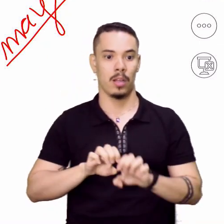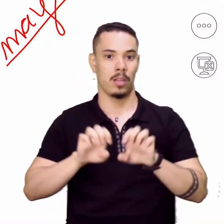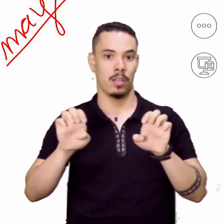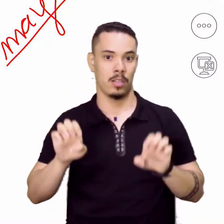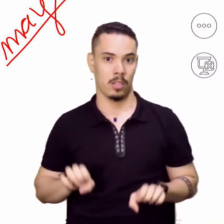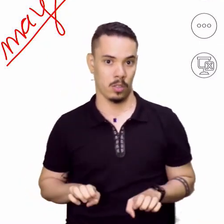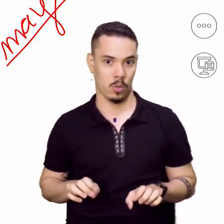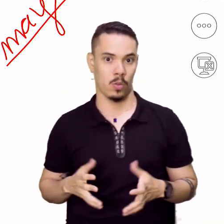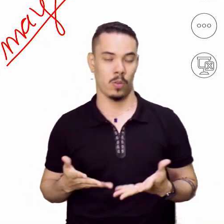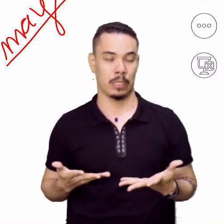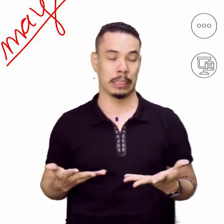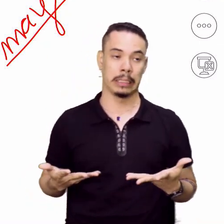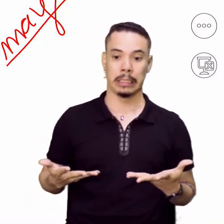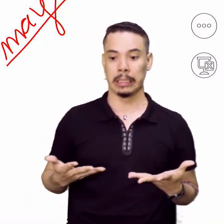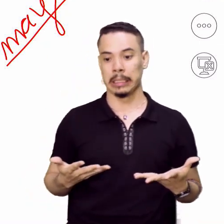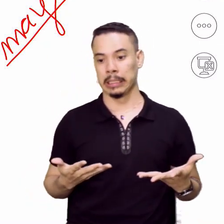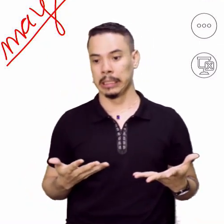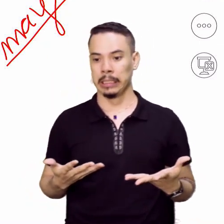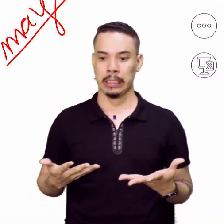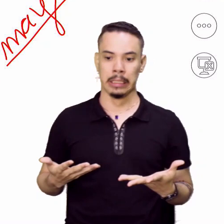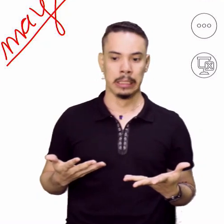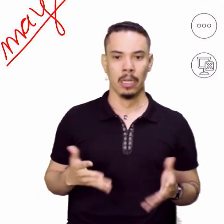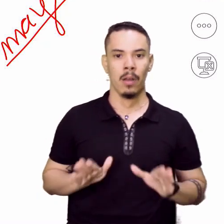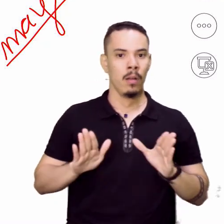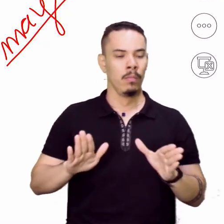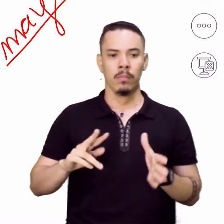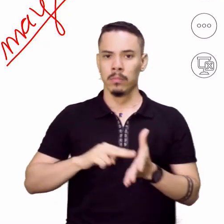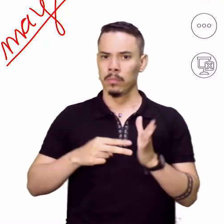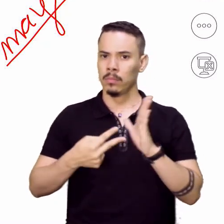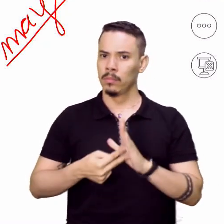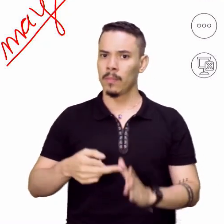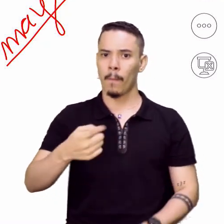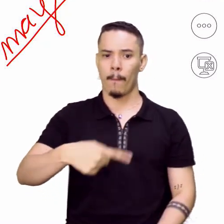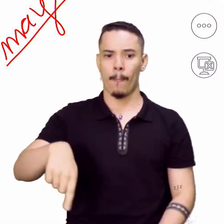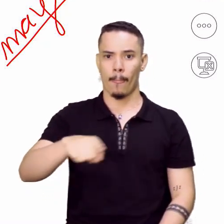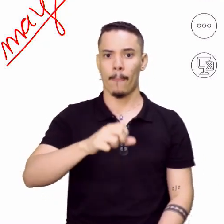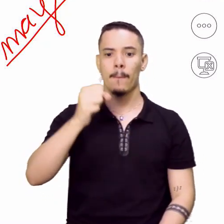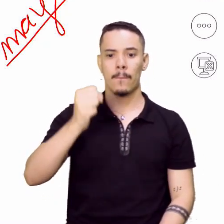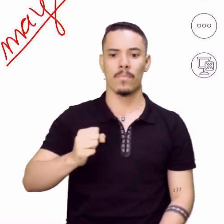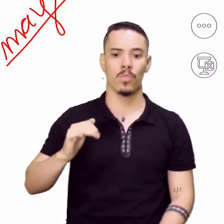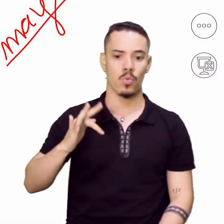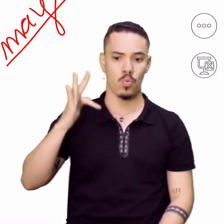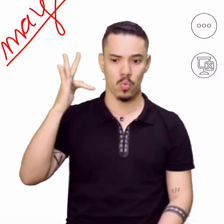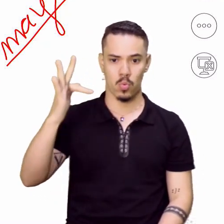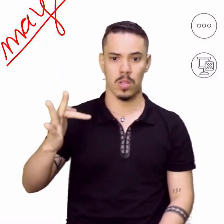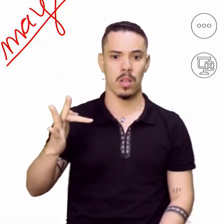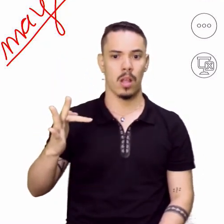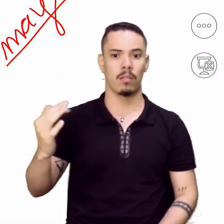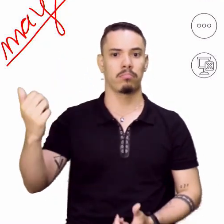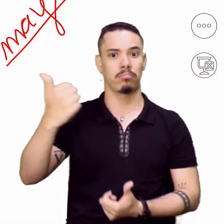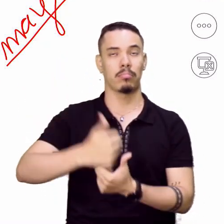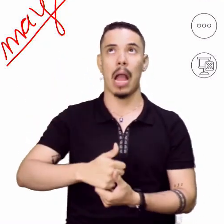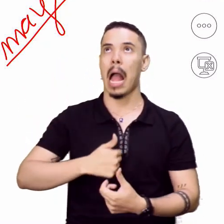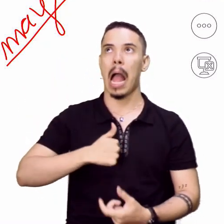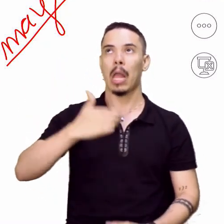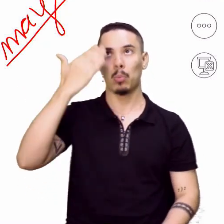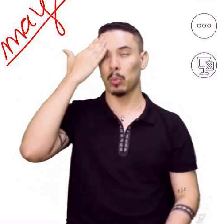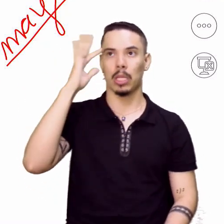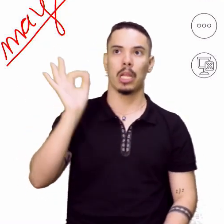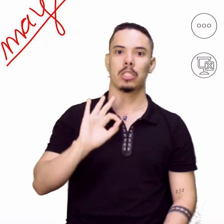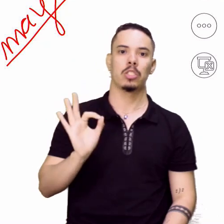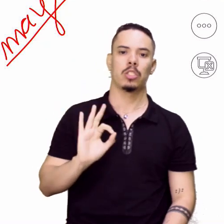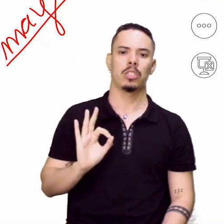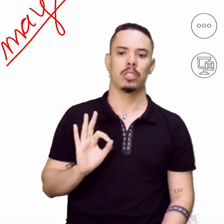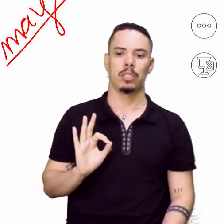be going to não significa que você não possa usar o o futuro com o Eu no lugar eles não vão entender o que você tá falando